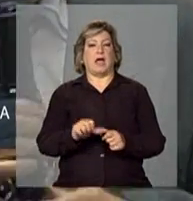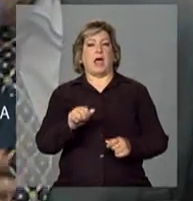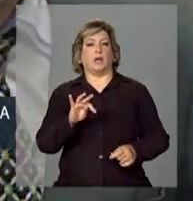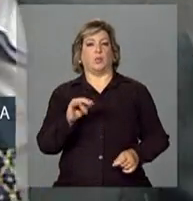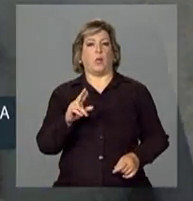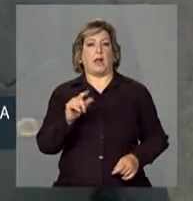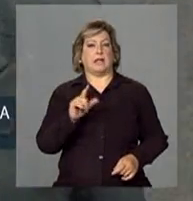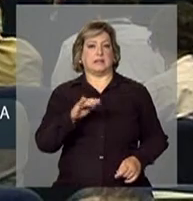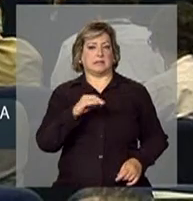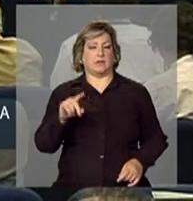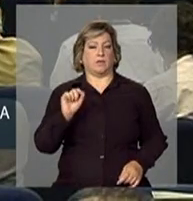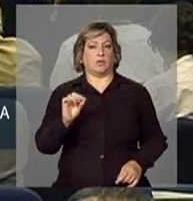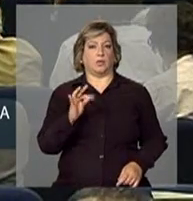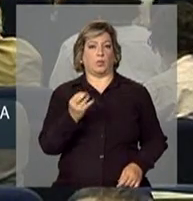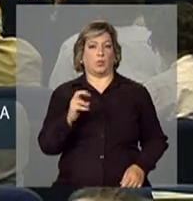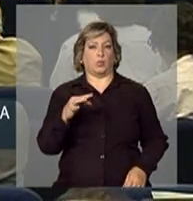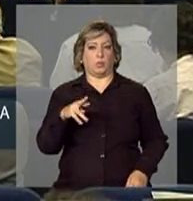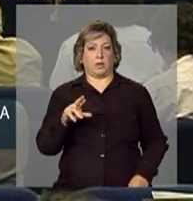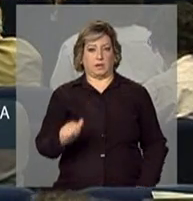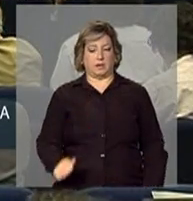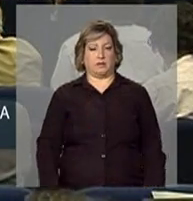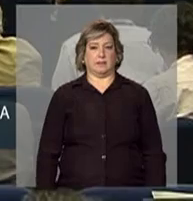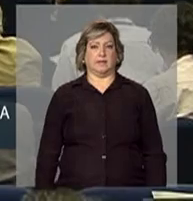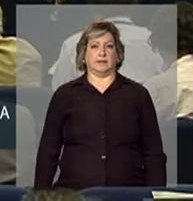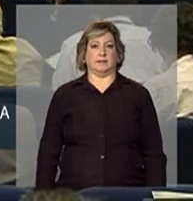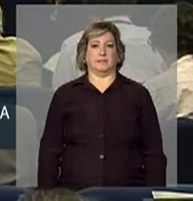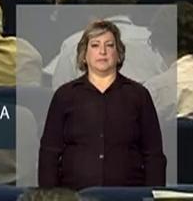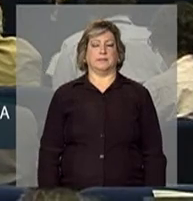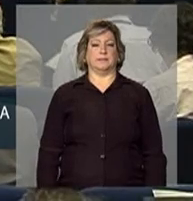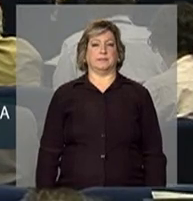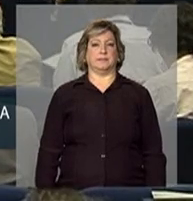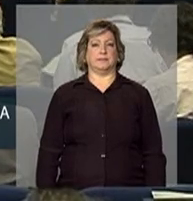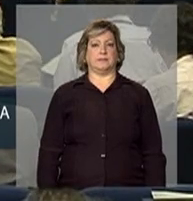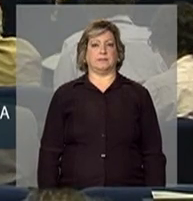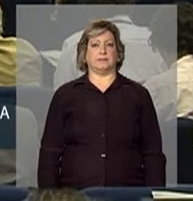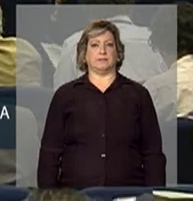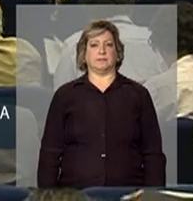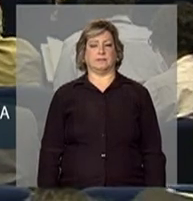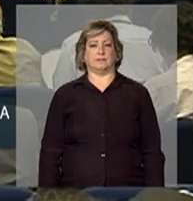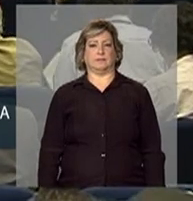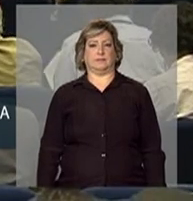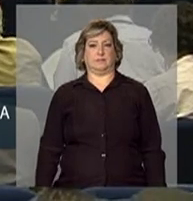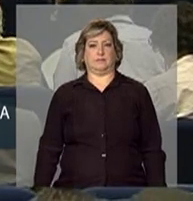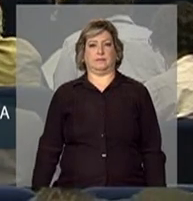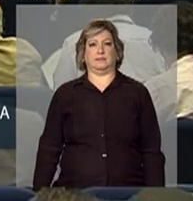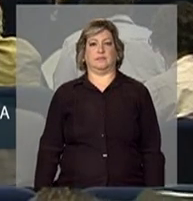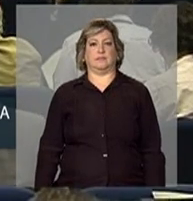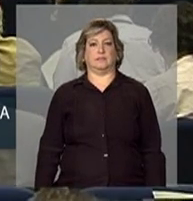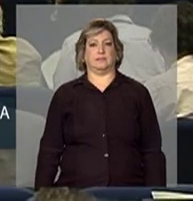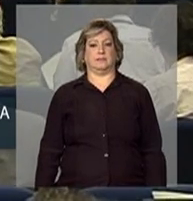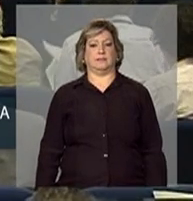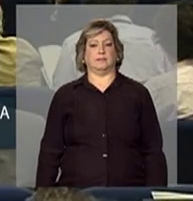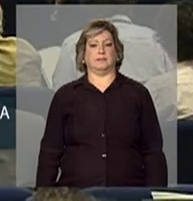de tortura. Obrigadíssimo, Jabo. Há mais duas intervenções. A senhora ali atrás,